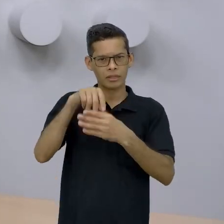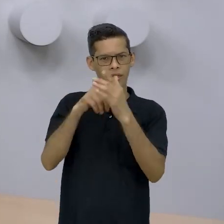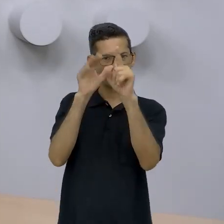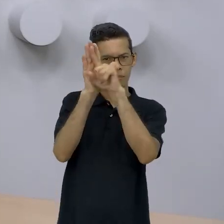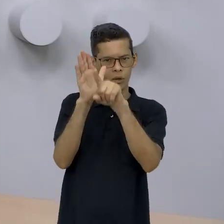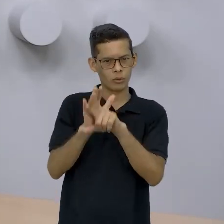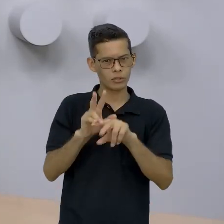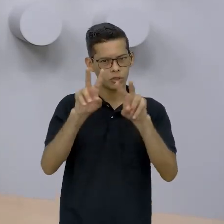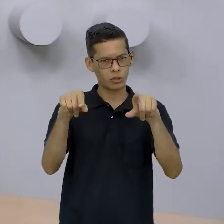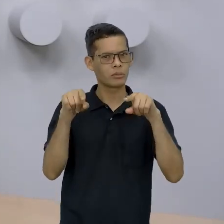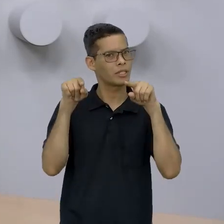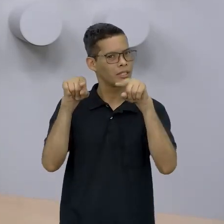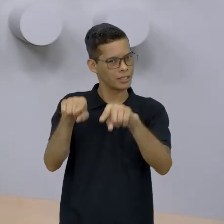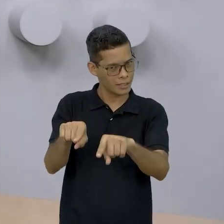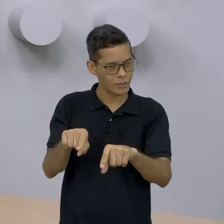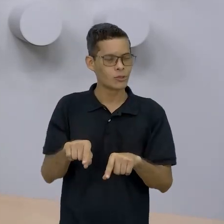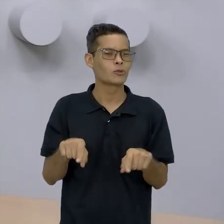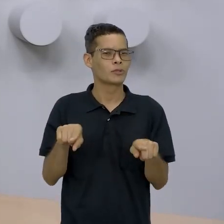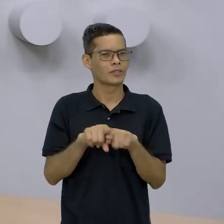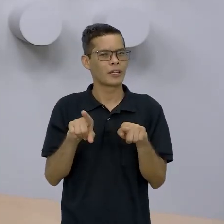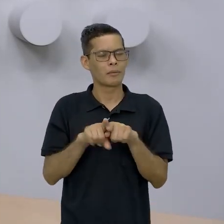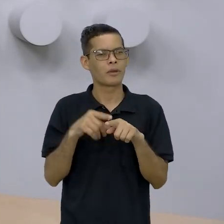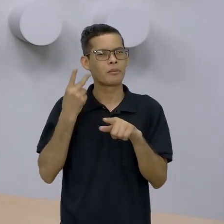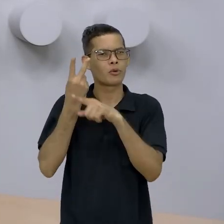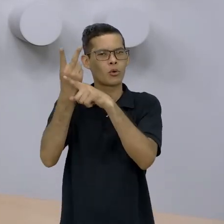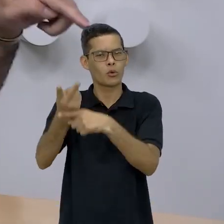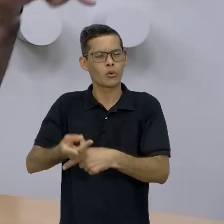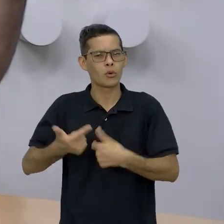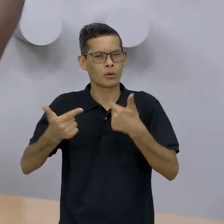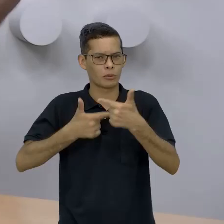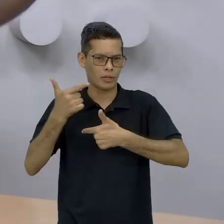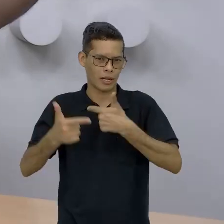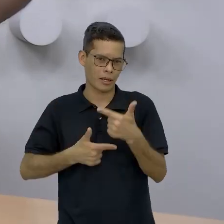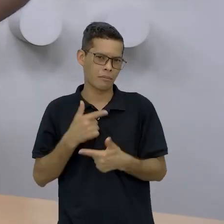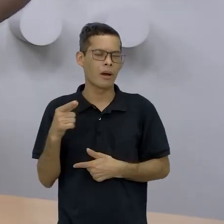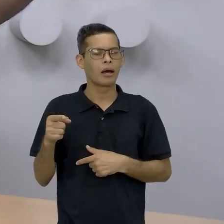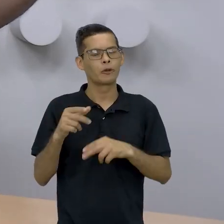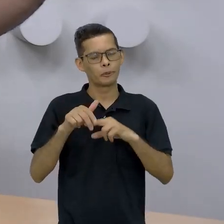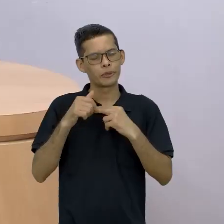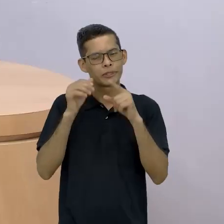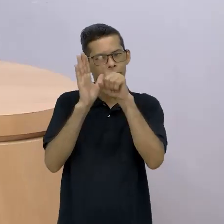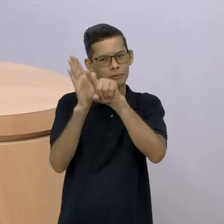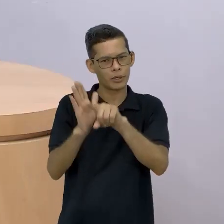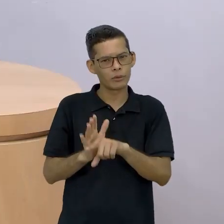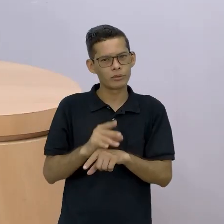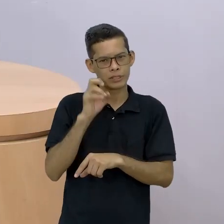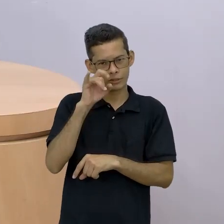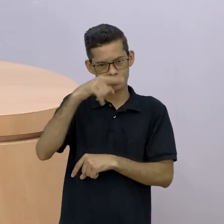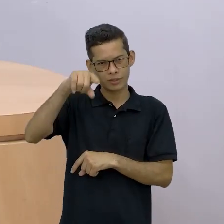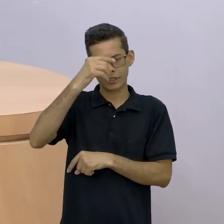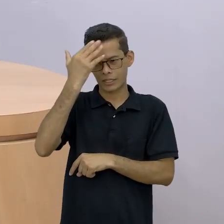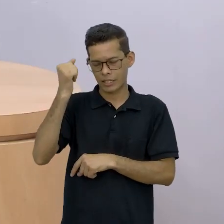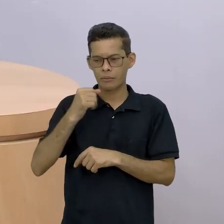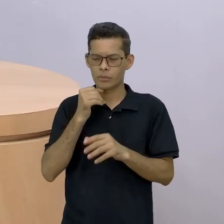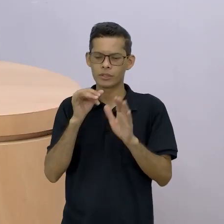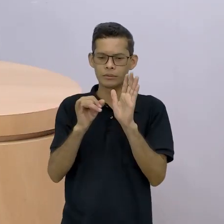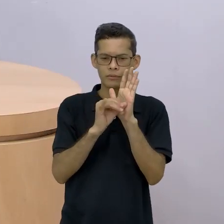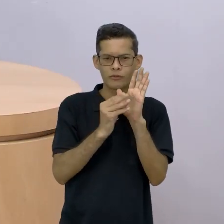essas dinâmicas, tudo é feito para saber se você sabe dos dados transformar em